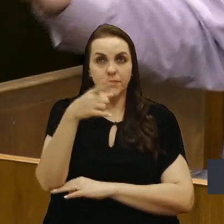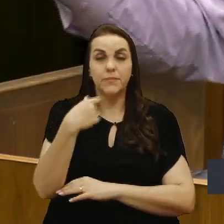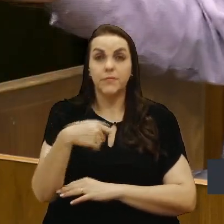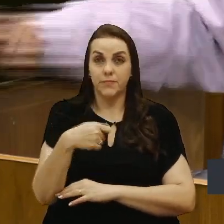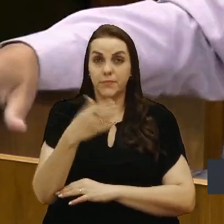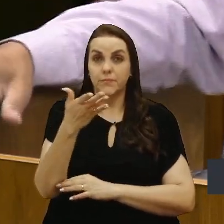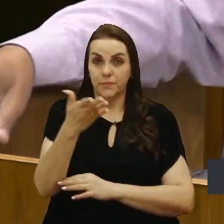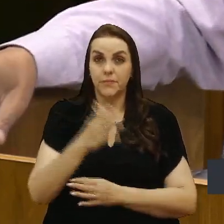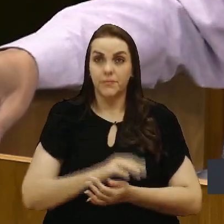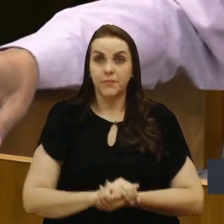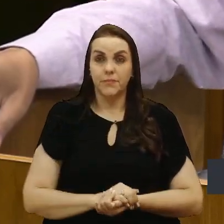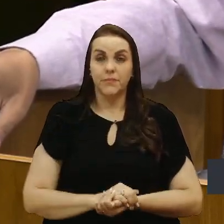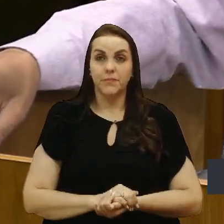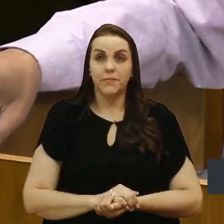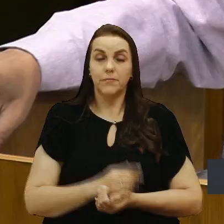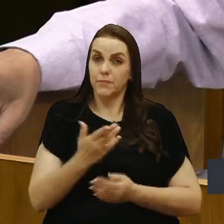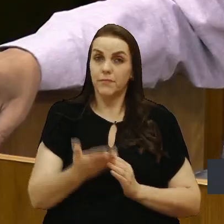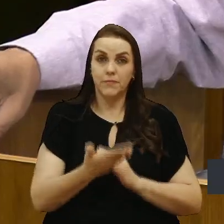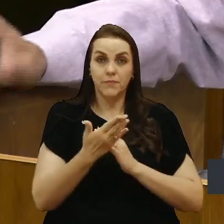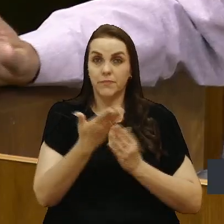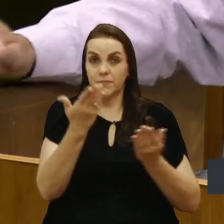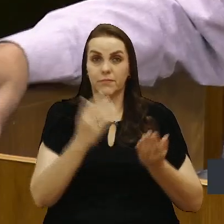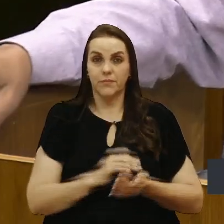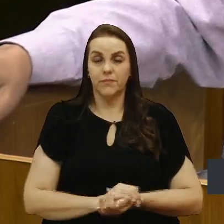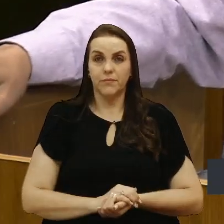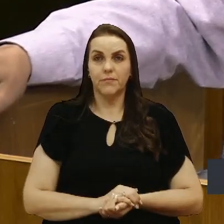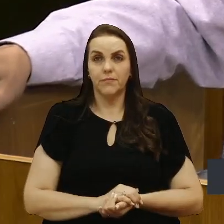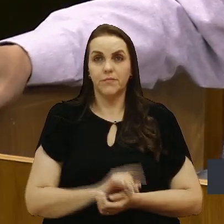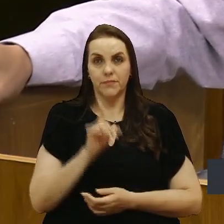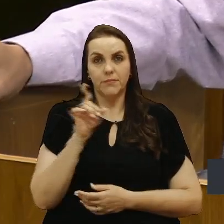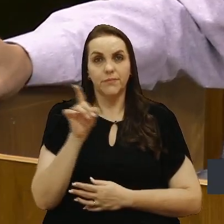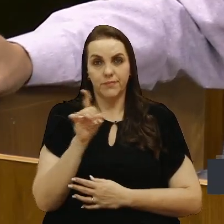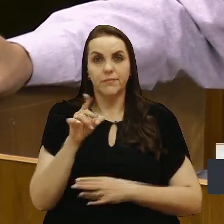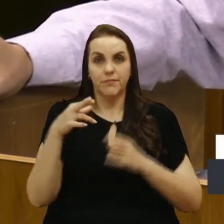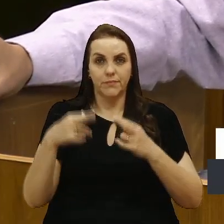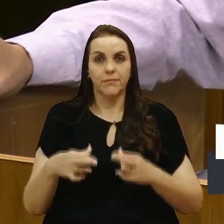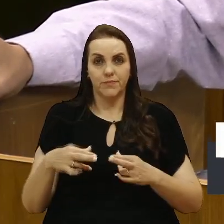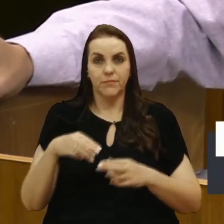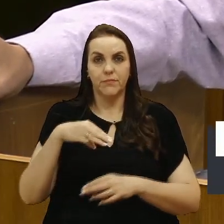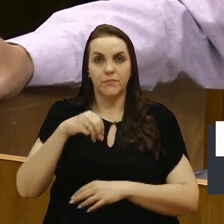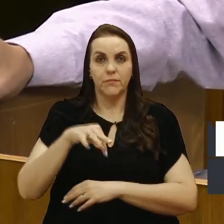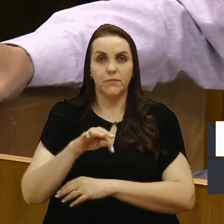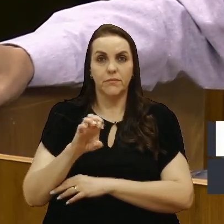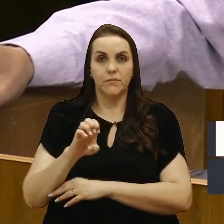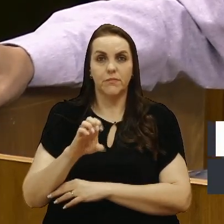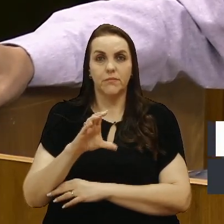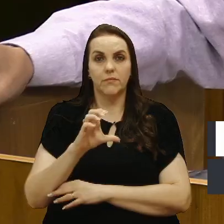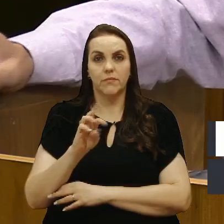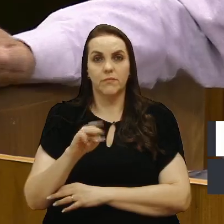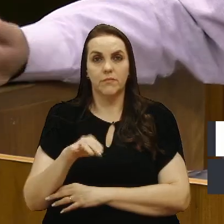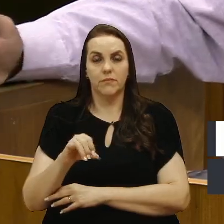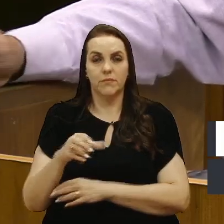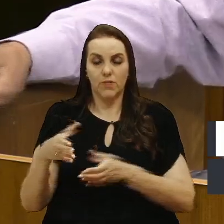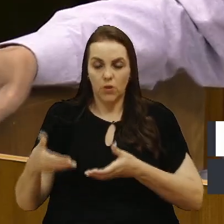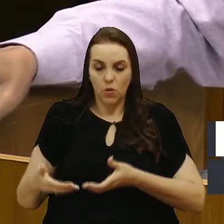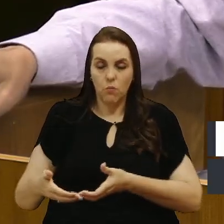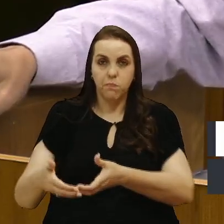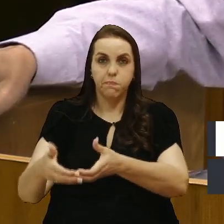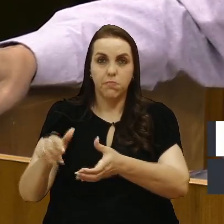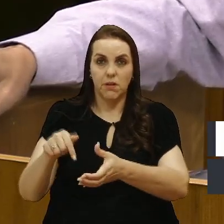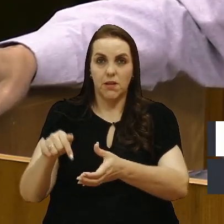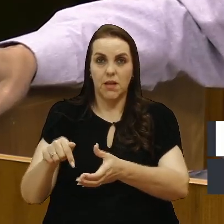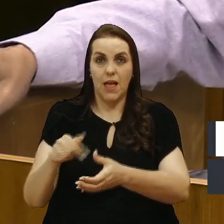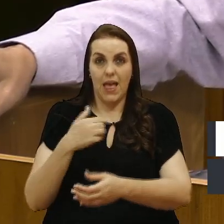muito da ajuda do senhor nessa questão lá da região do Monte Carmelo, naquele valão que tem lá. Quando eu fui